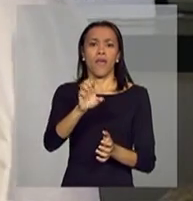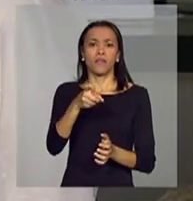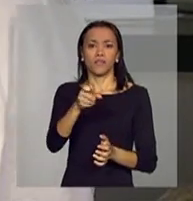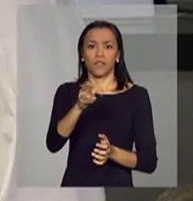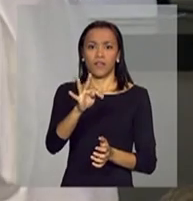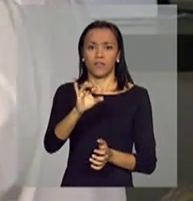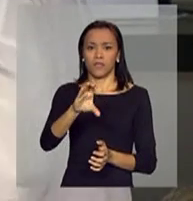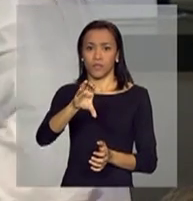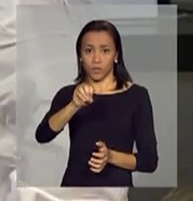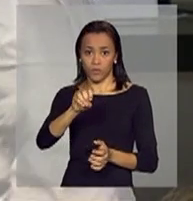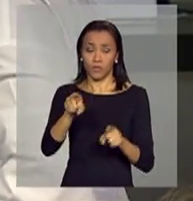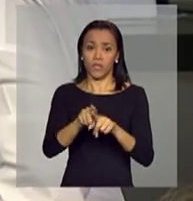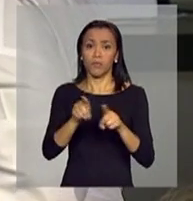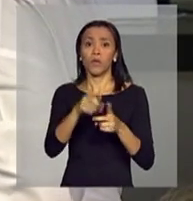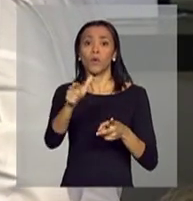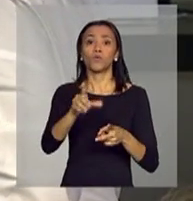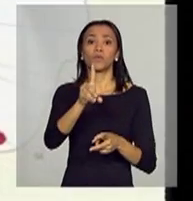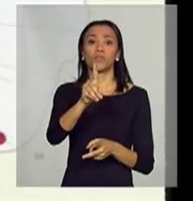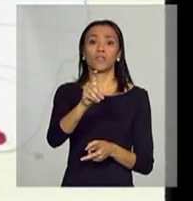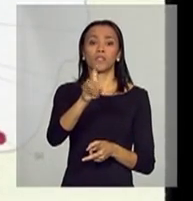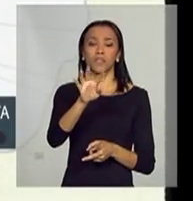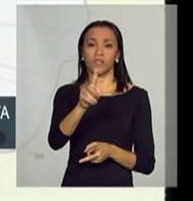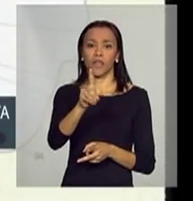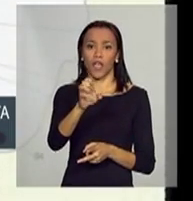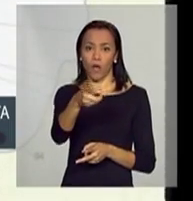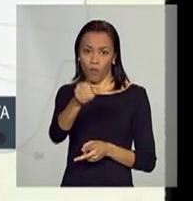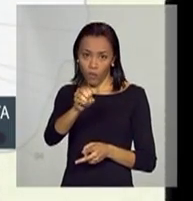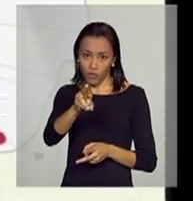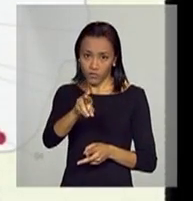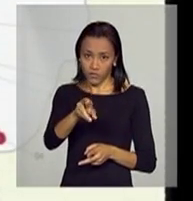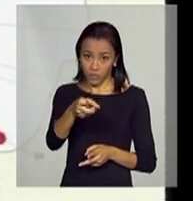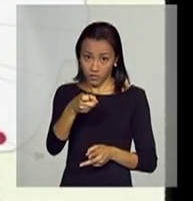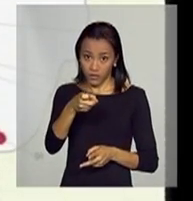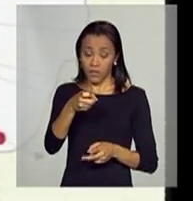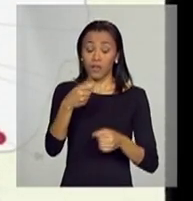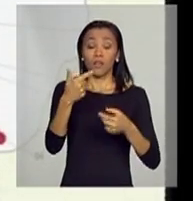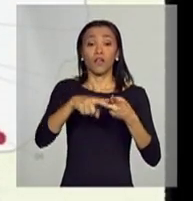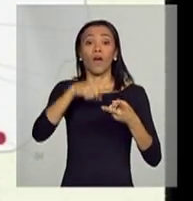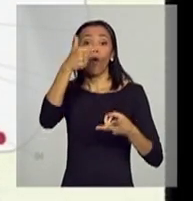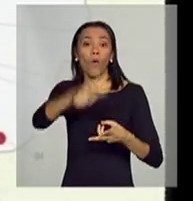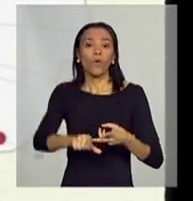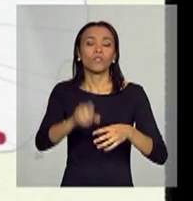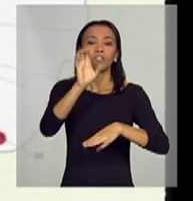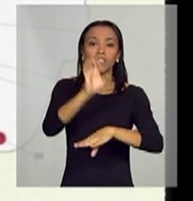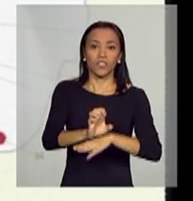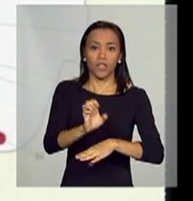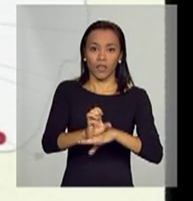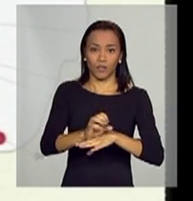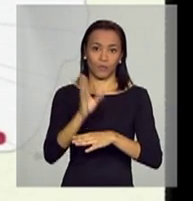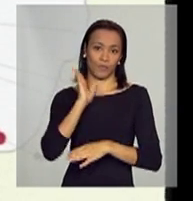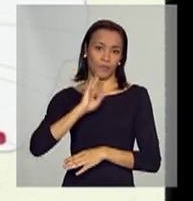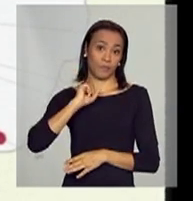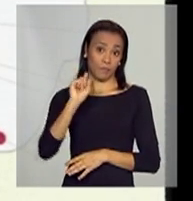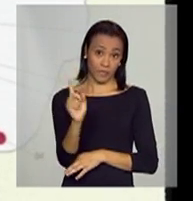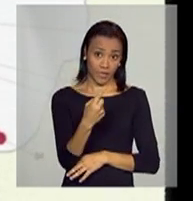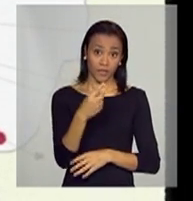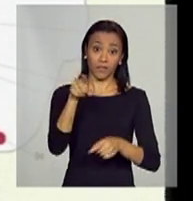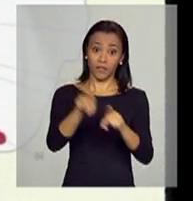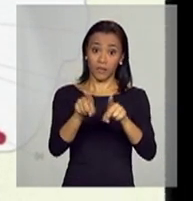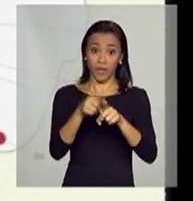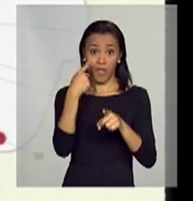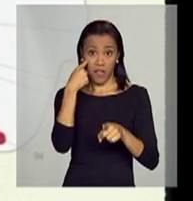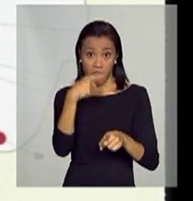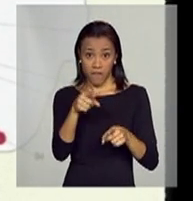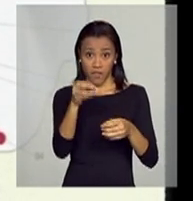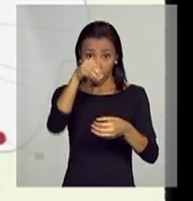Alegre. Próximo, Minas Gerais, a Penitenciária Agrícola de Ribeirão